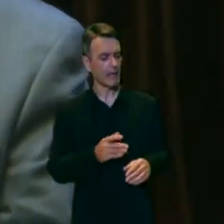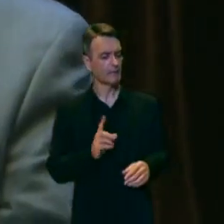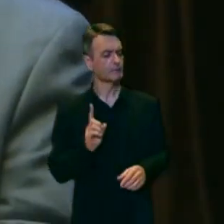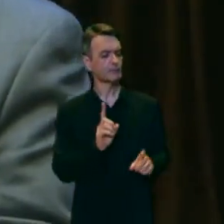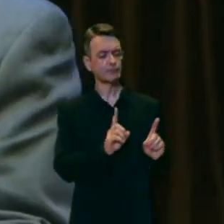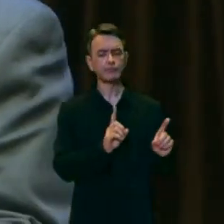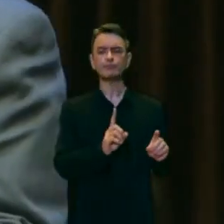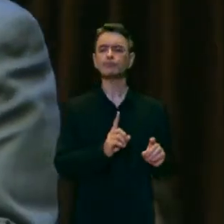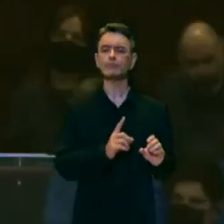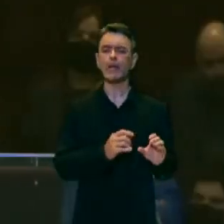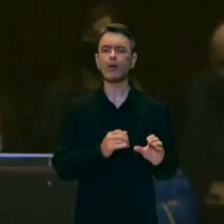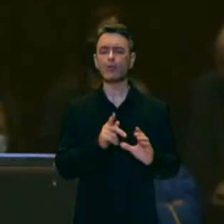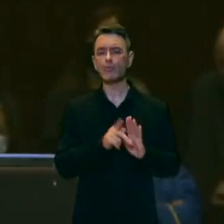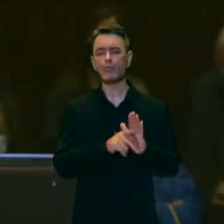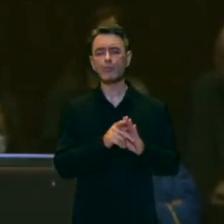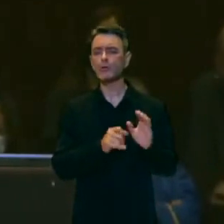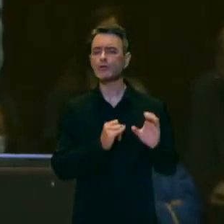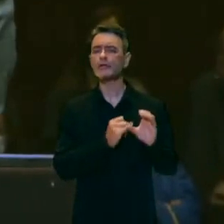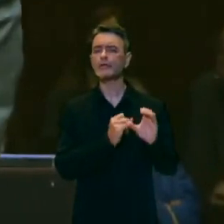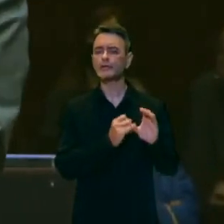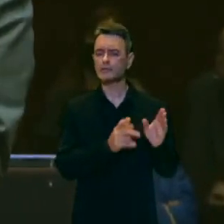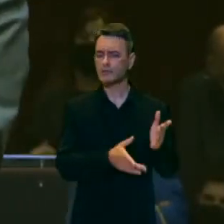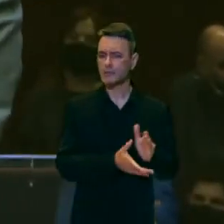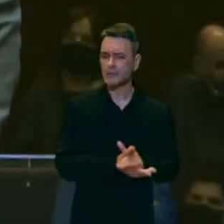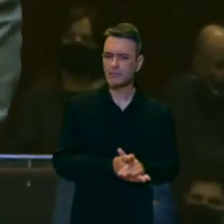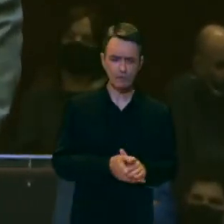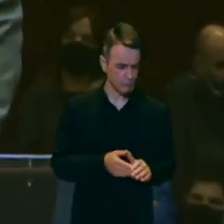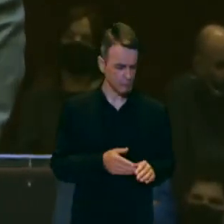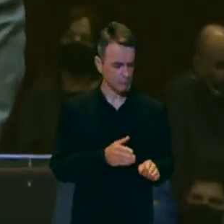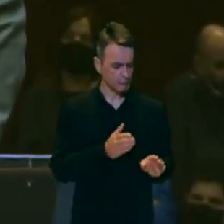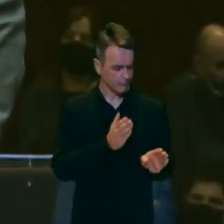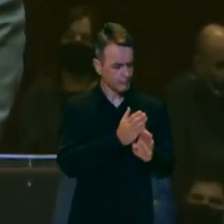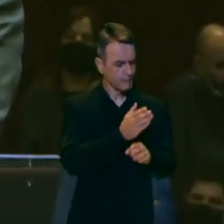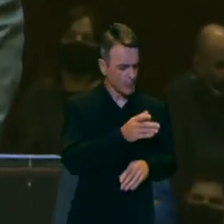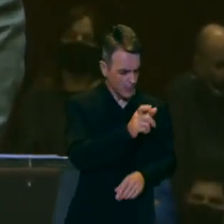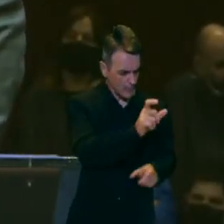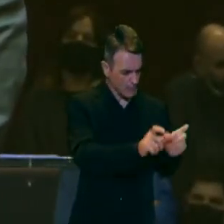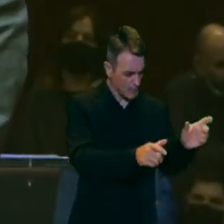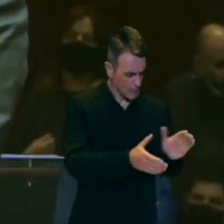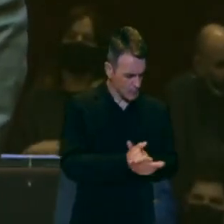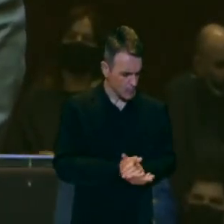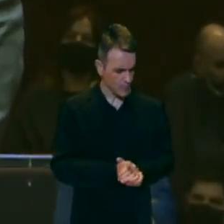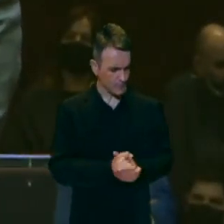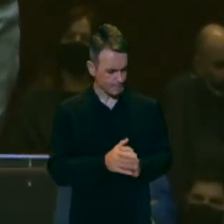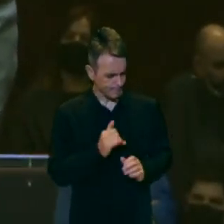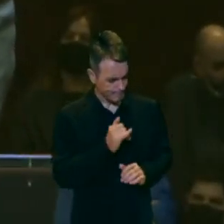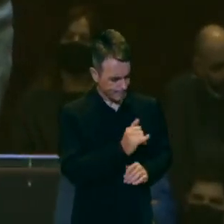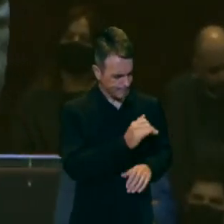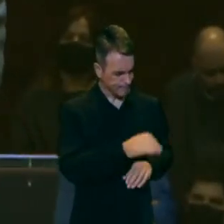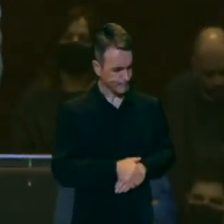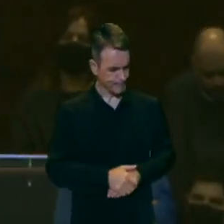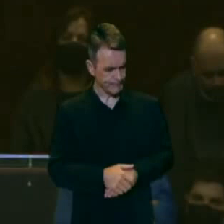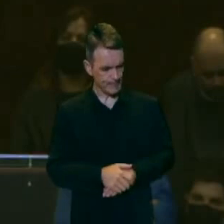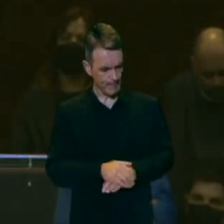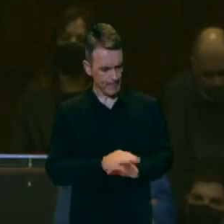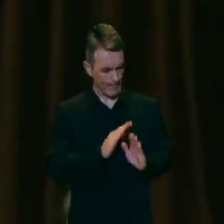projeto da Cristolândia, e a gente chega para aquelas pessoas e diz para elas assim: escuta, a igreja quer que você